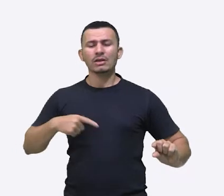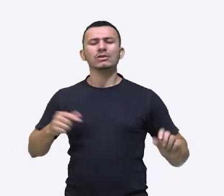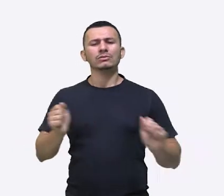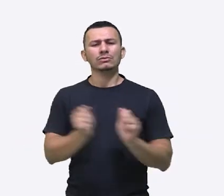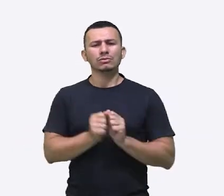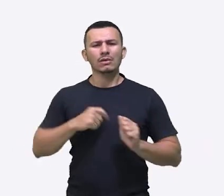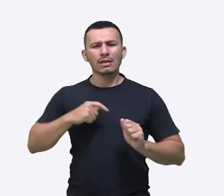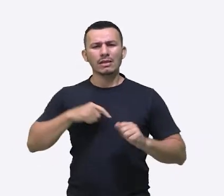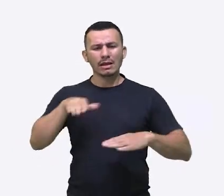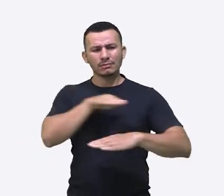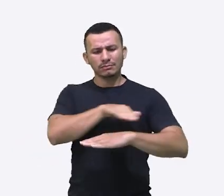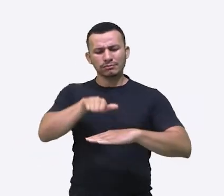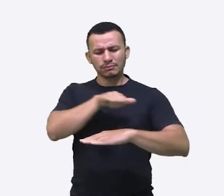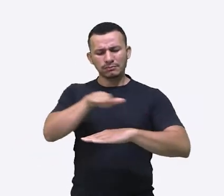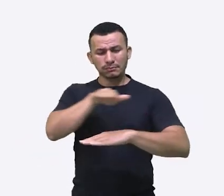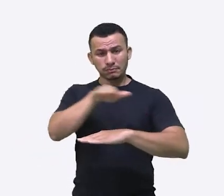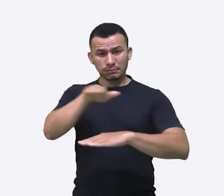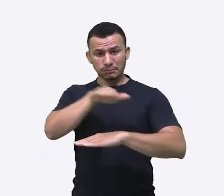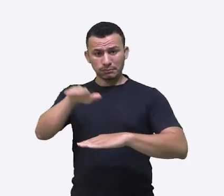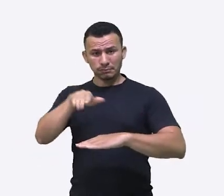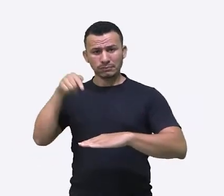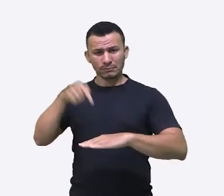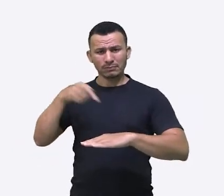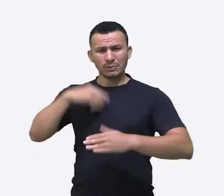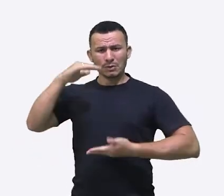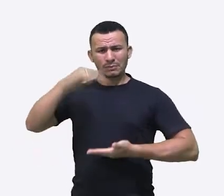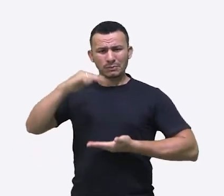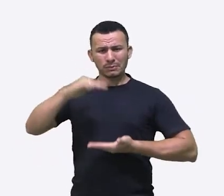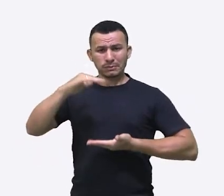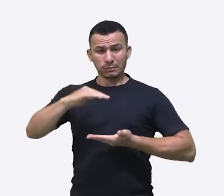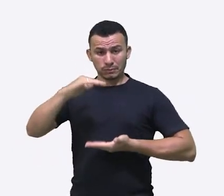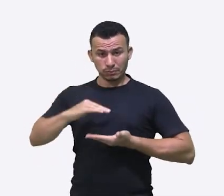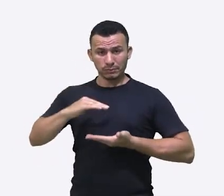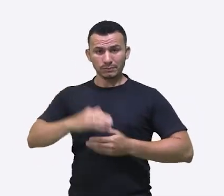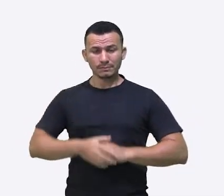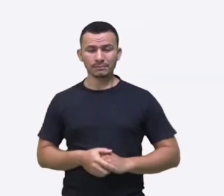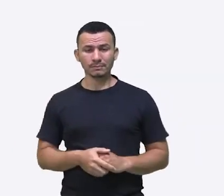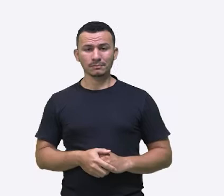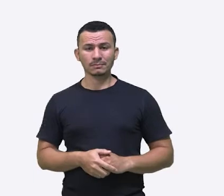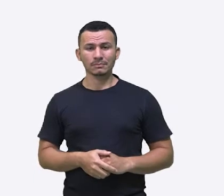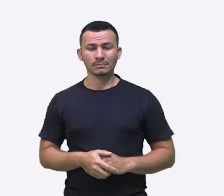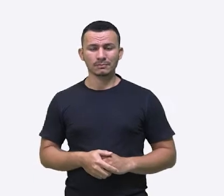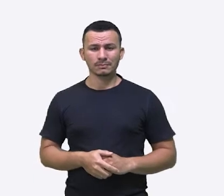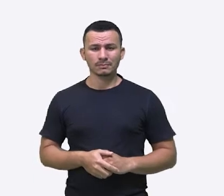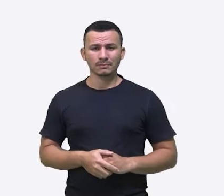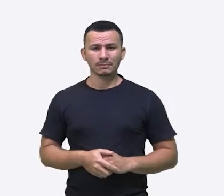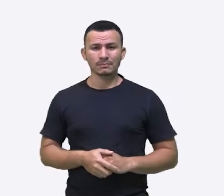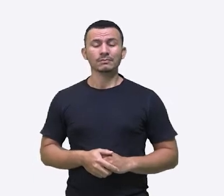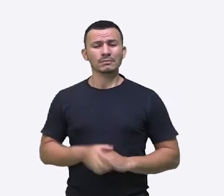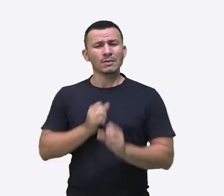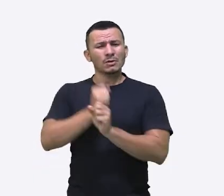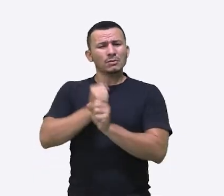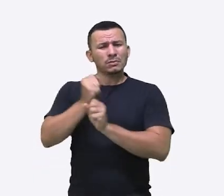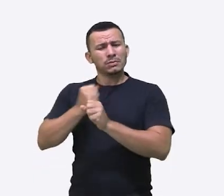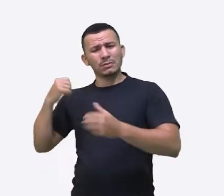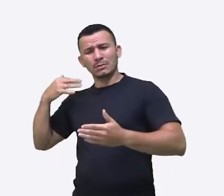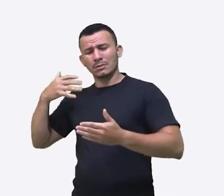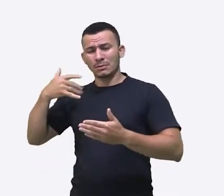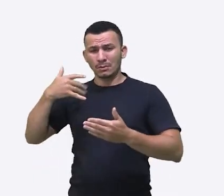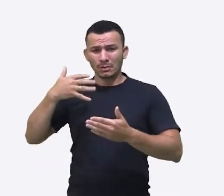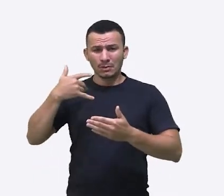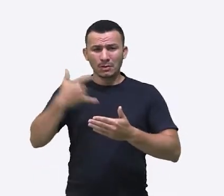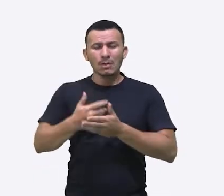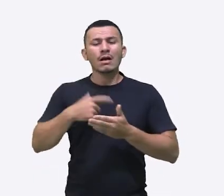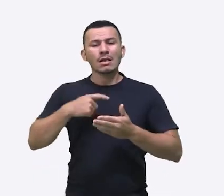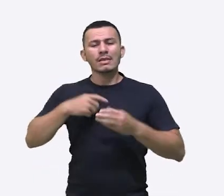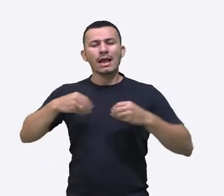cobertos por camadas de sedimentos, sendo pressionados sob elas. Ao longo de milhões de anos, eles foram sendo